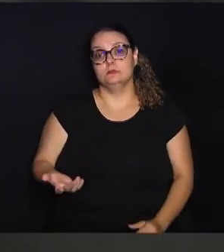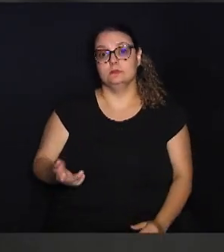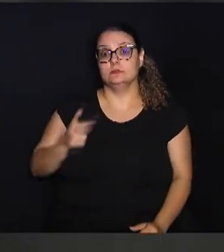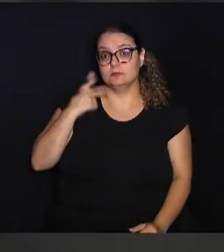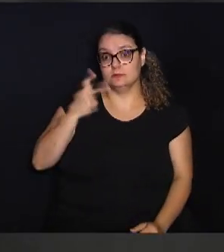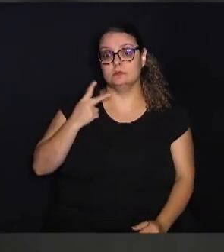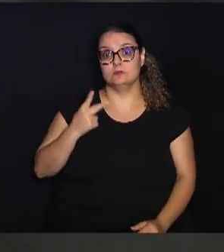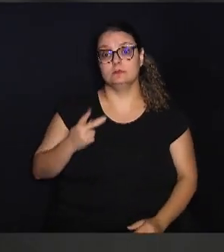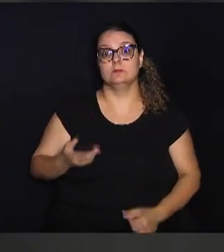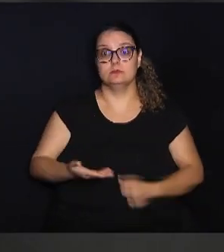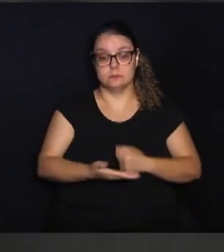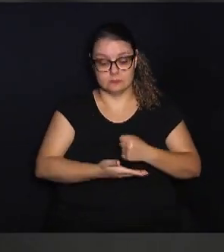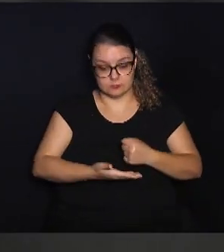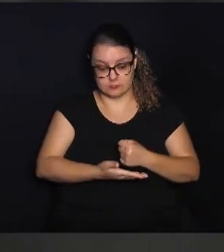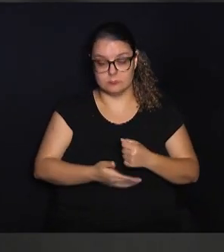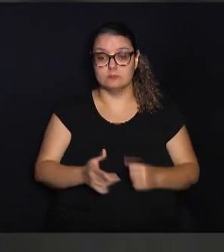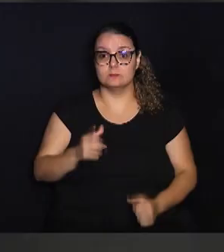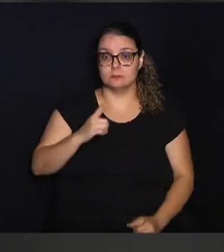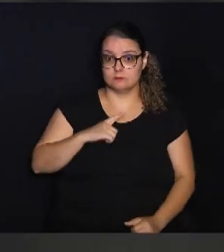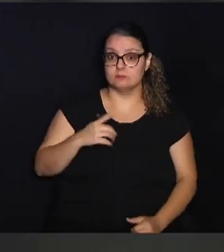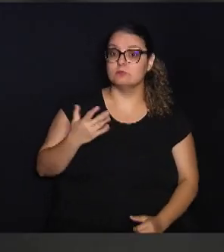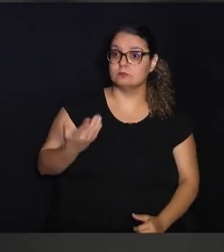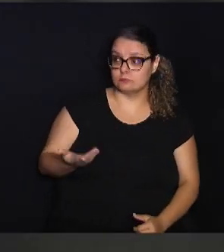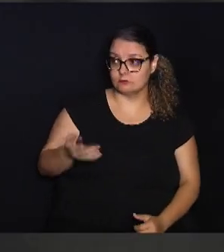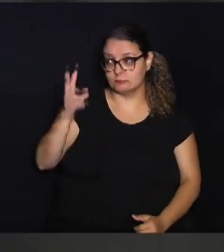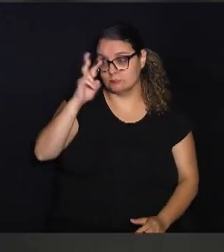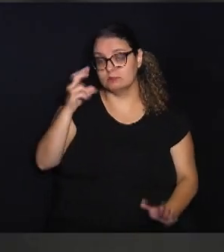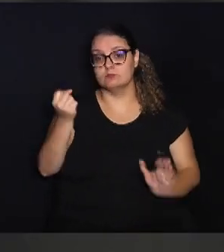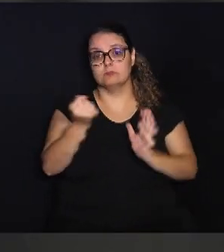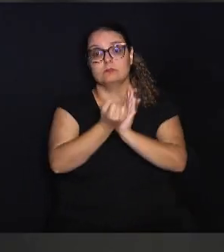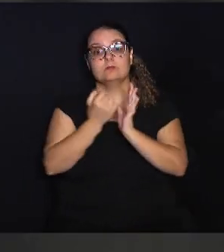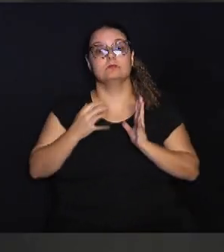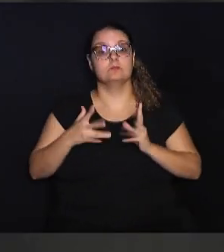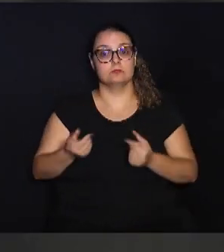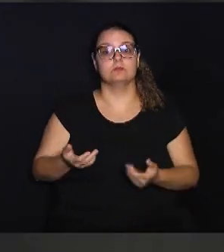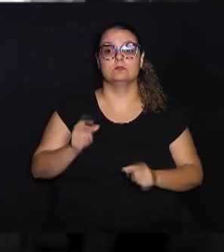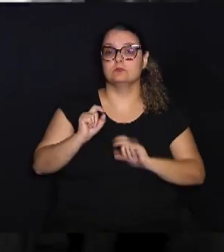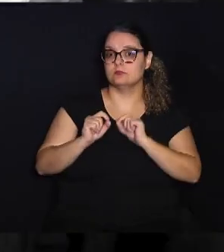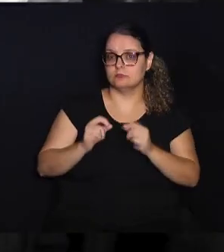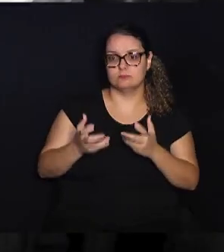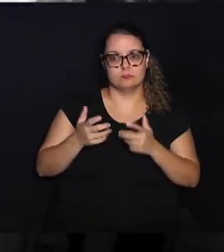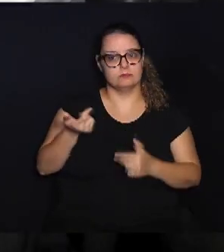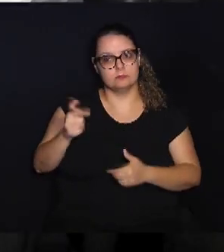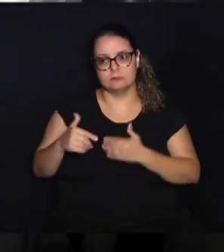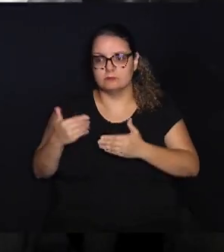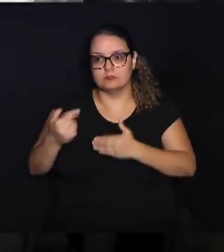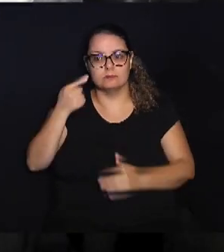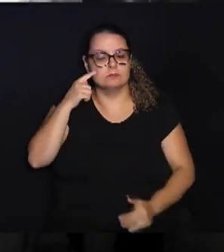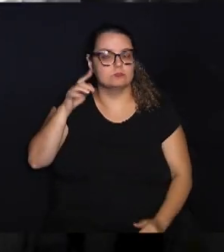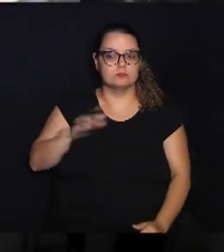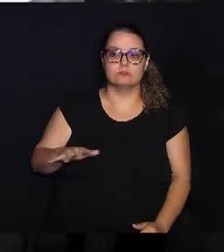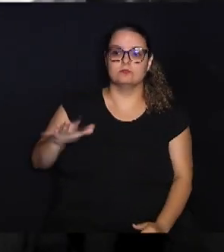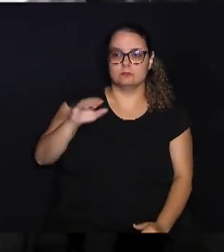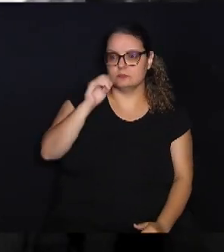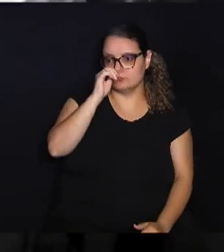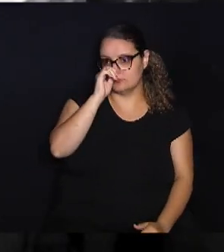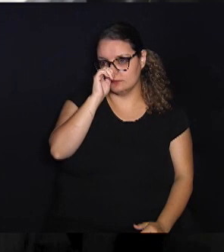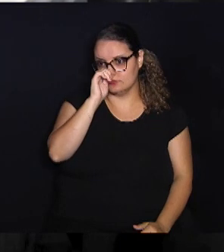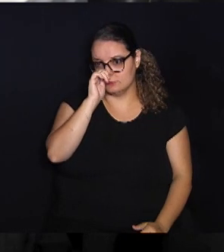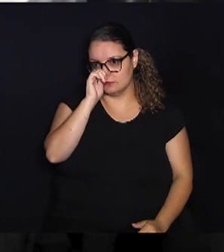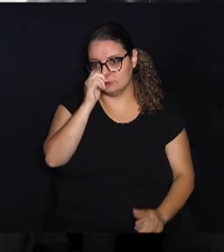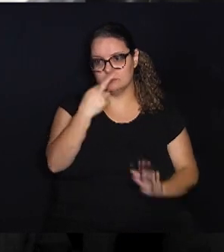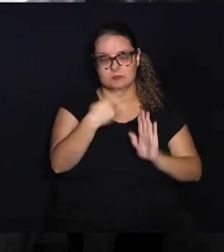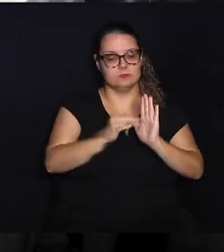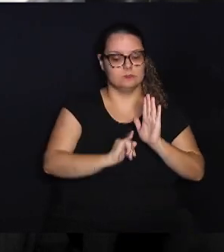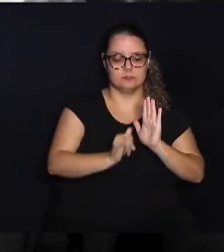base têm, mas ficou aí o legado para todos eles. Quem quiser tocar adiante as ideias, os relatórios que a gente